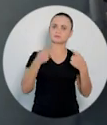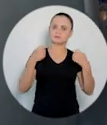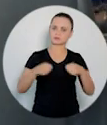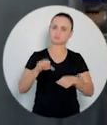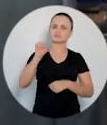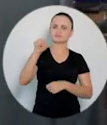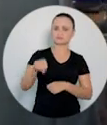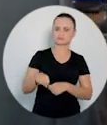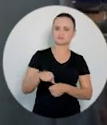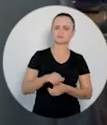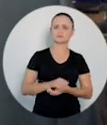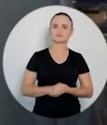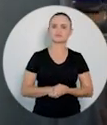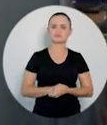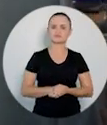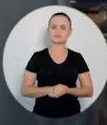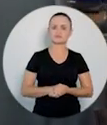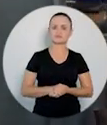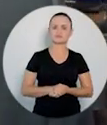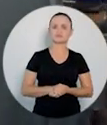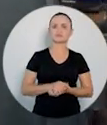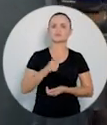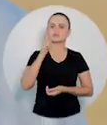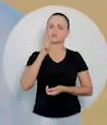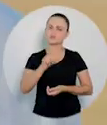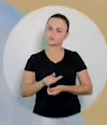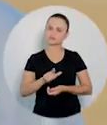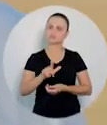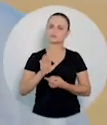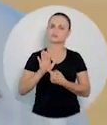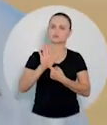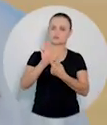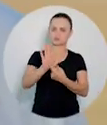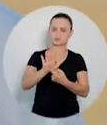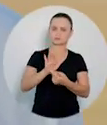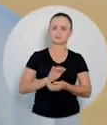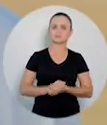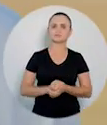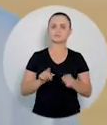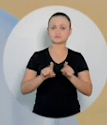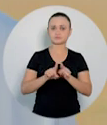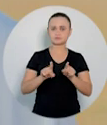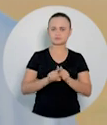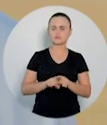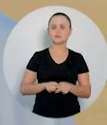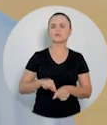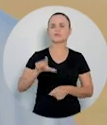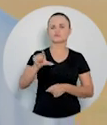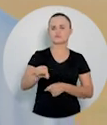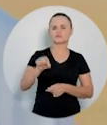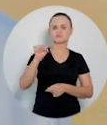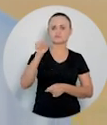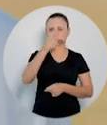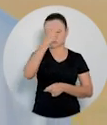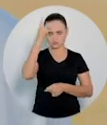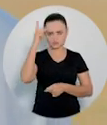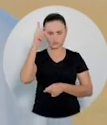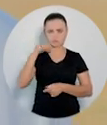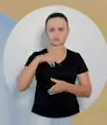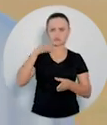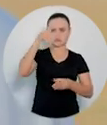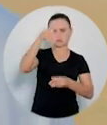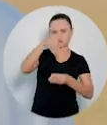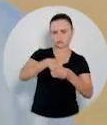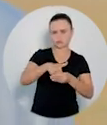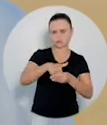esses nomes à composição dos órgãos que aqui foram mencionados. Os indicados e indicadas vão passar por uma votação final no plenário do